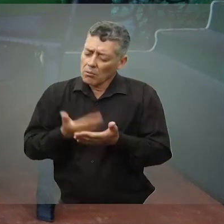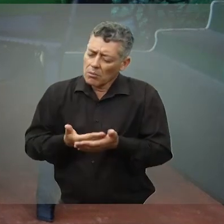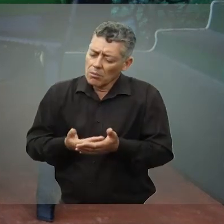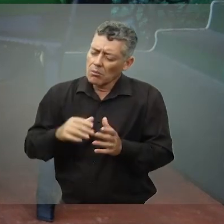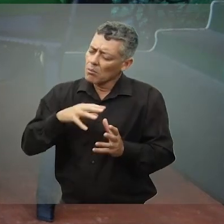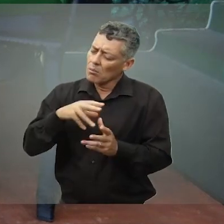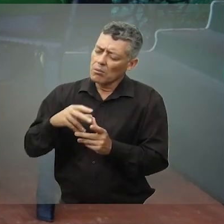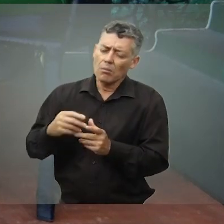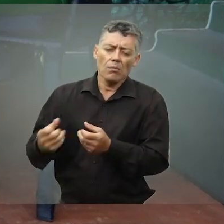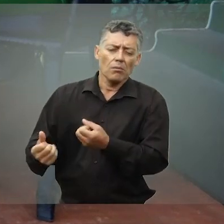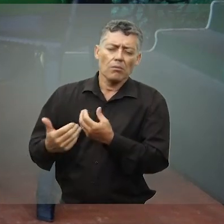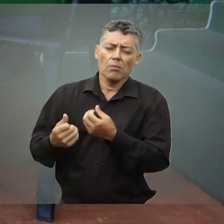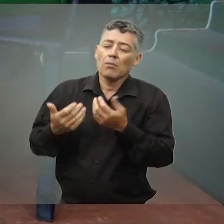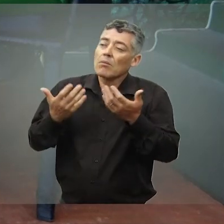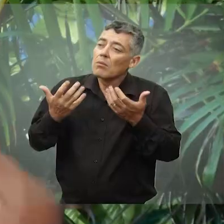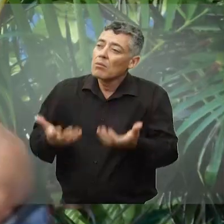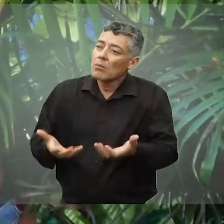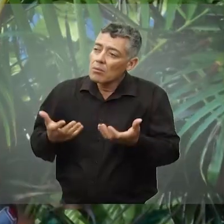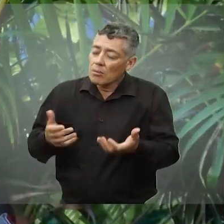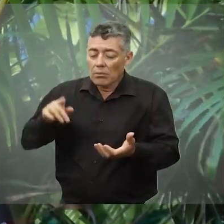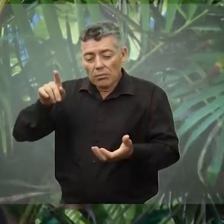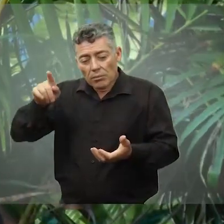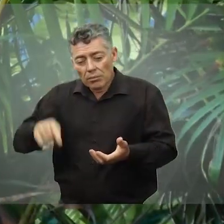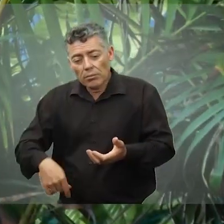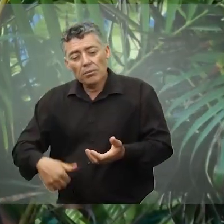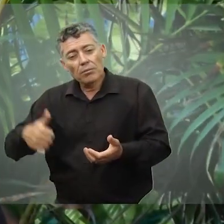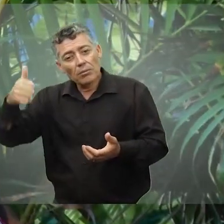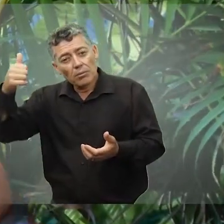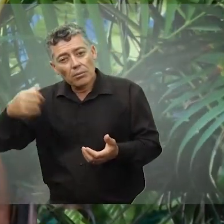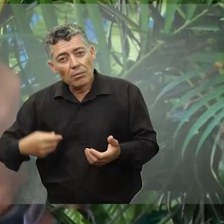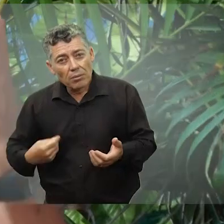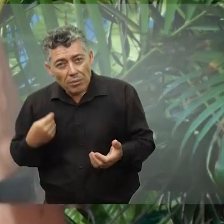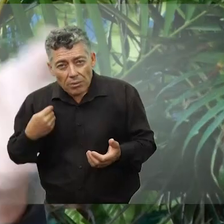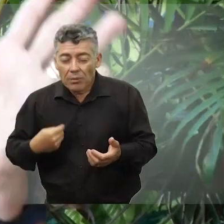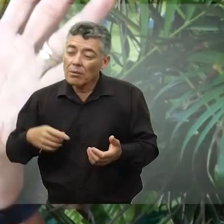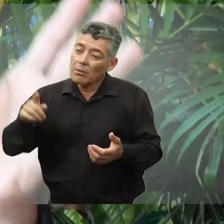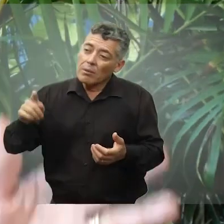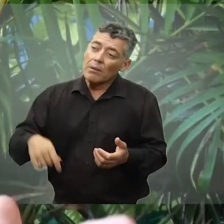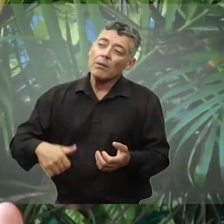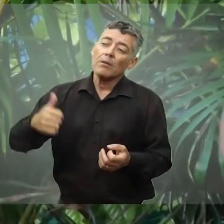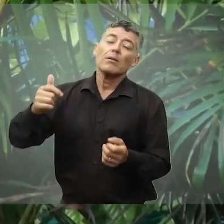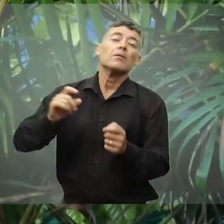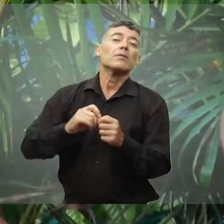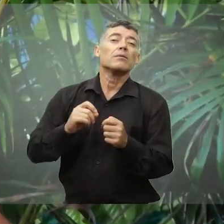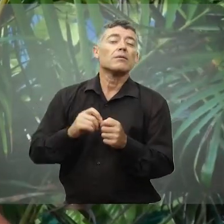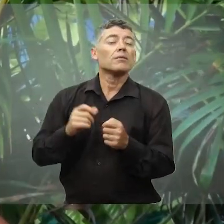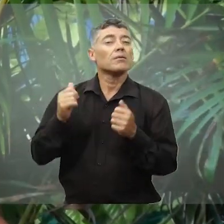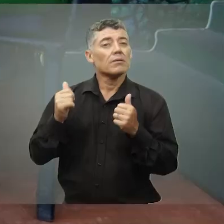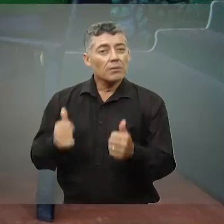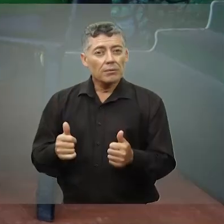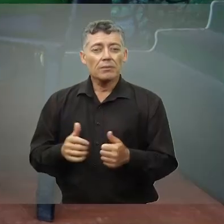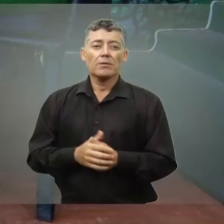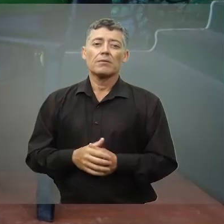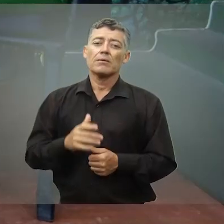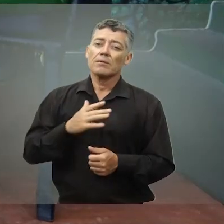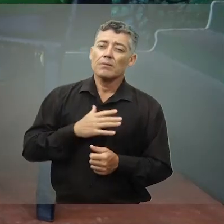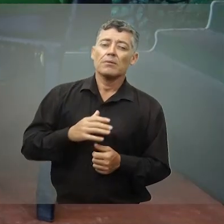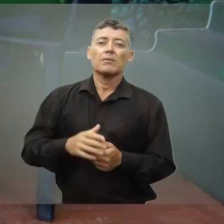mundo me ensinou o que eu quero ser. Eu já sei da minha vida o que é que eu vou fazer.